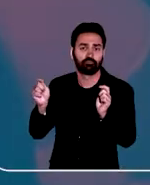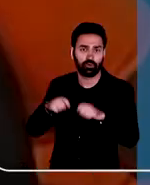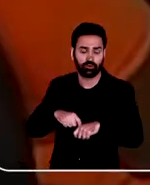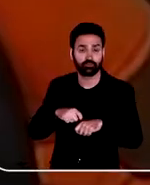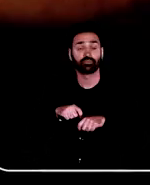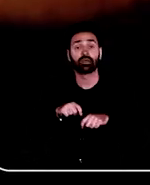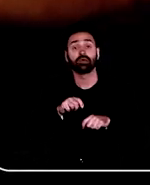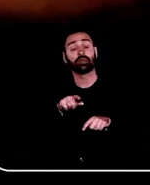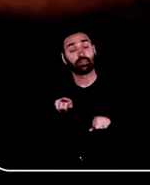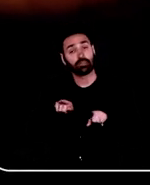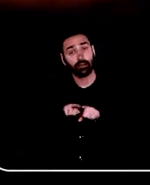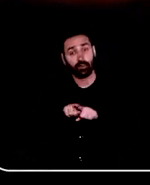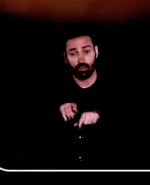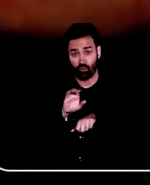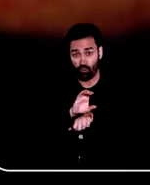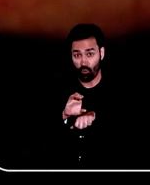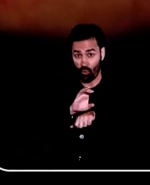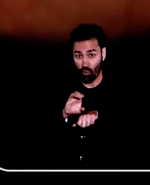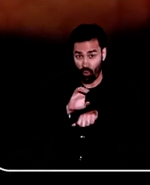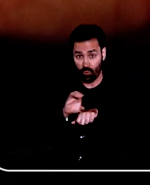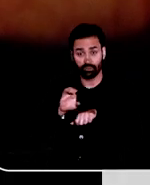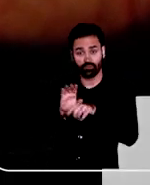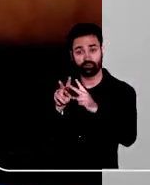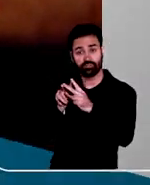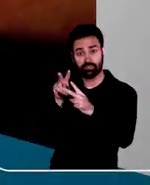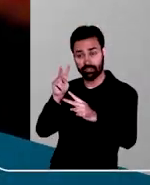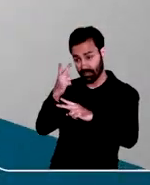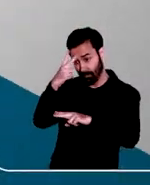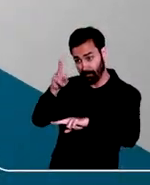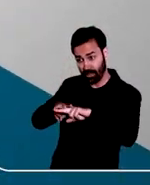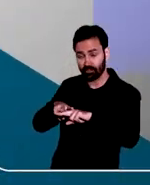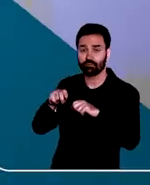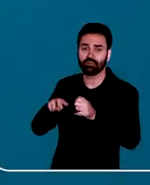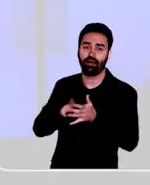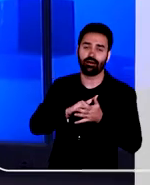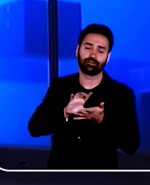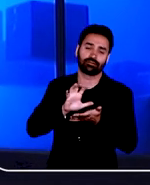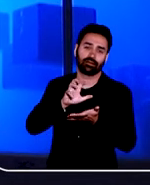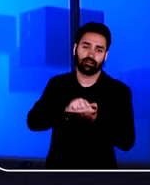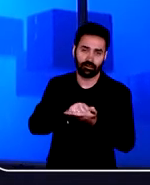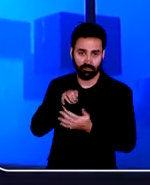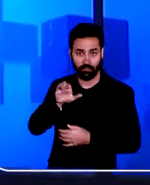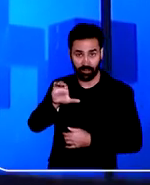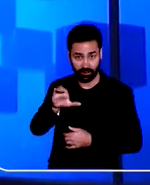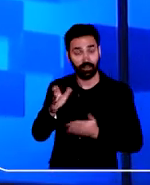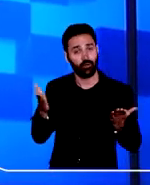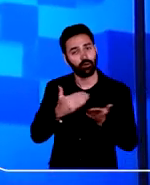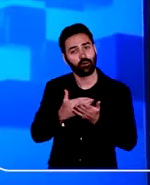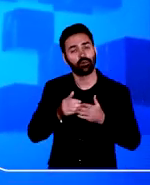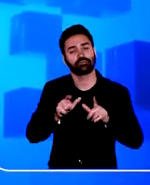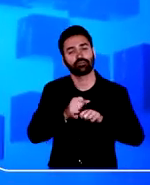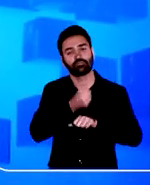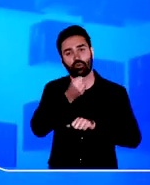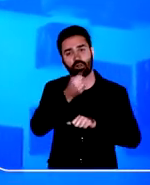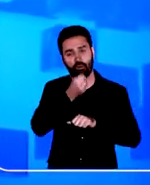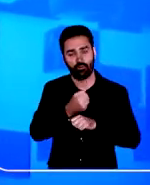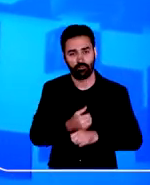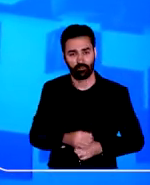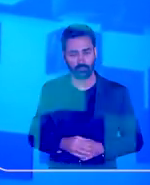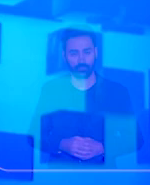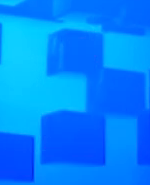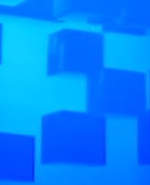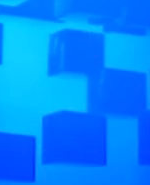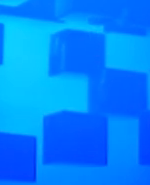remissão de pena por curso à distância exige cadastro no mec o STJ notícias começa